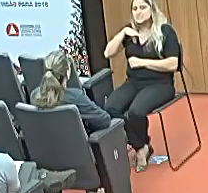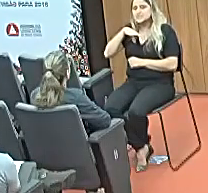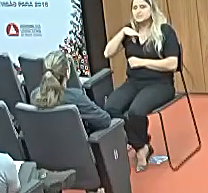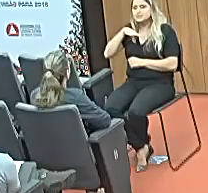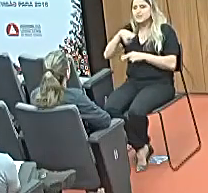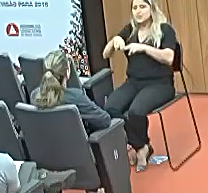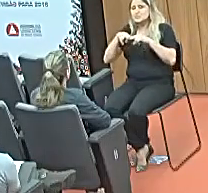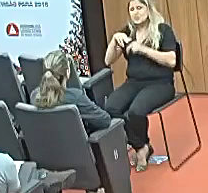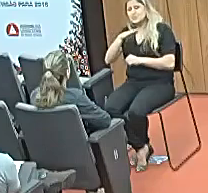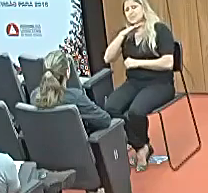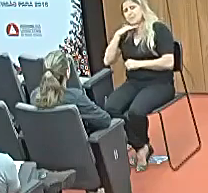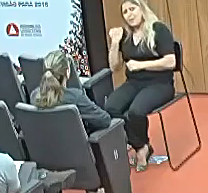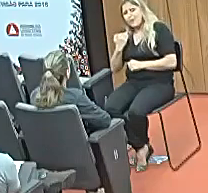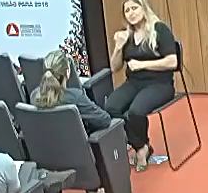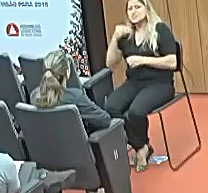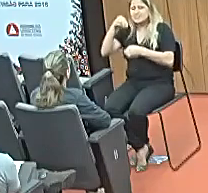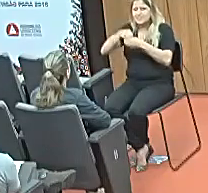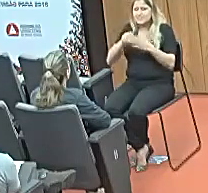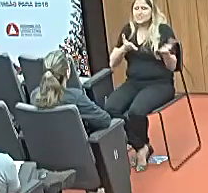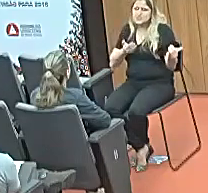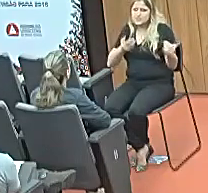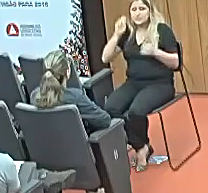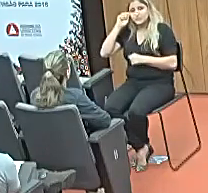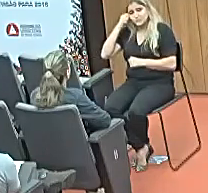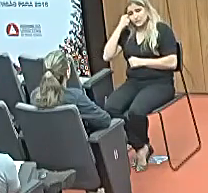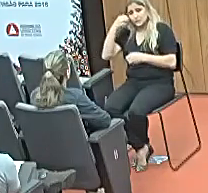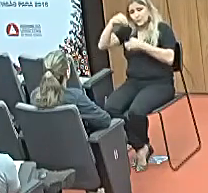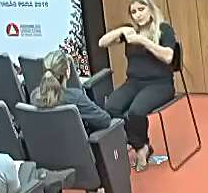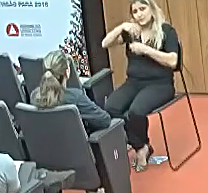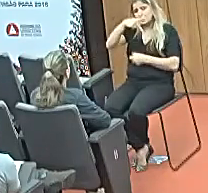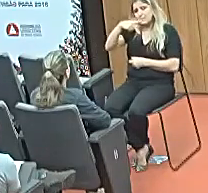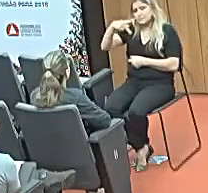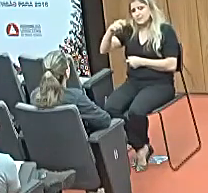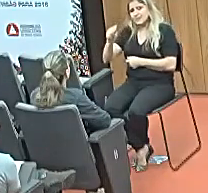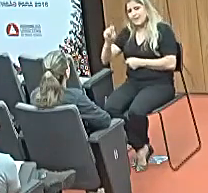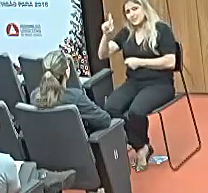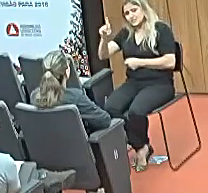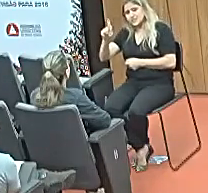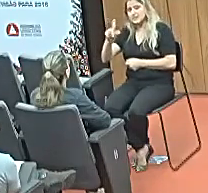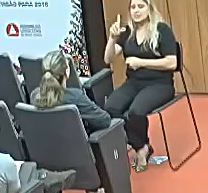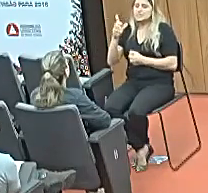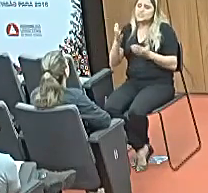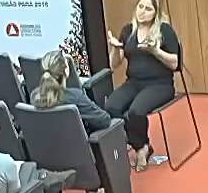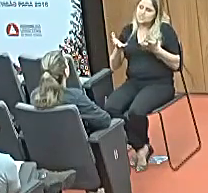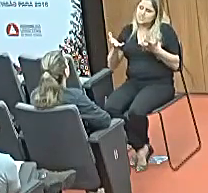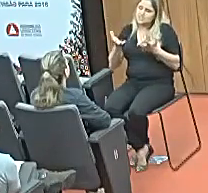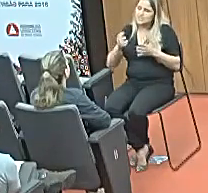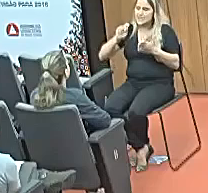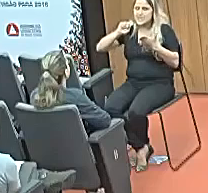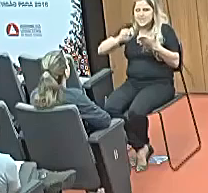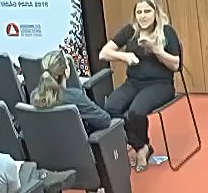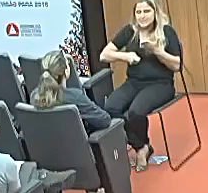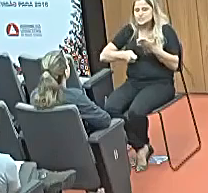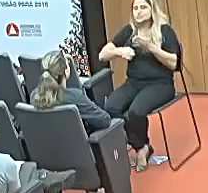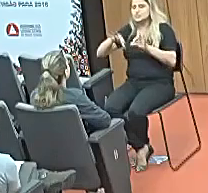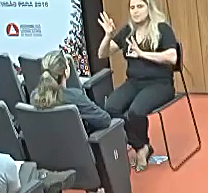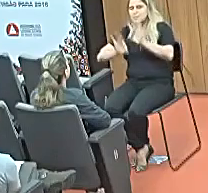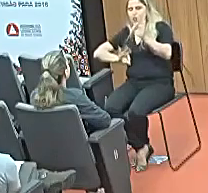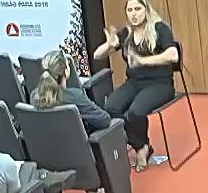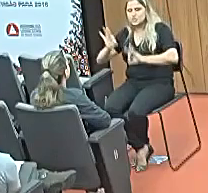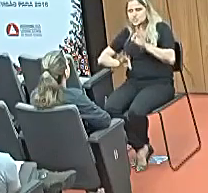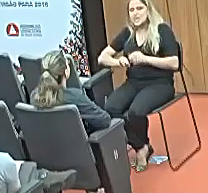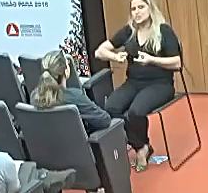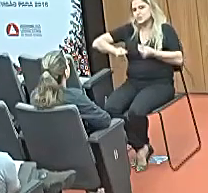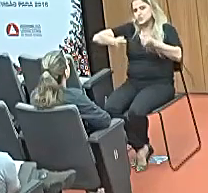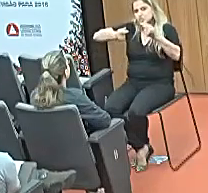morte que a gente tem essa juventude então dentro do bbb a gente quis o que garante se garantir projeto garante a ação trazer